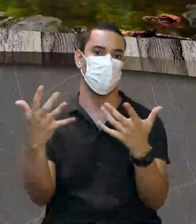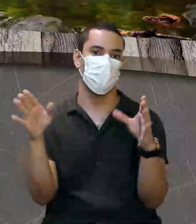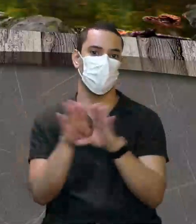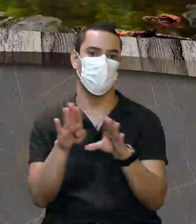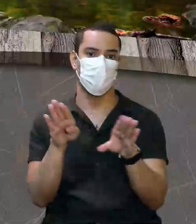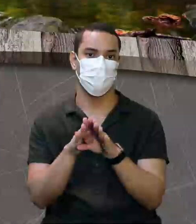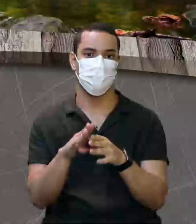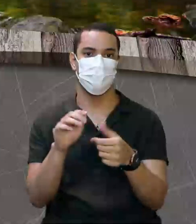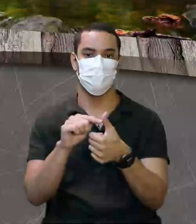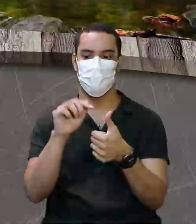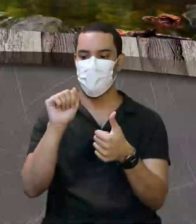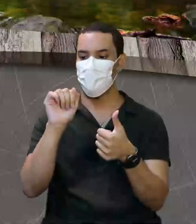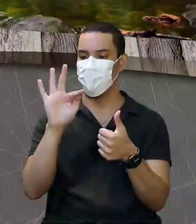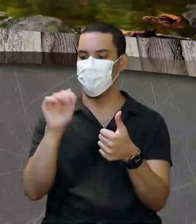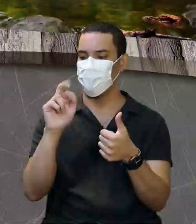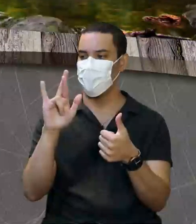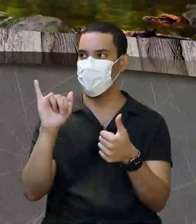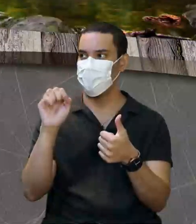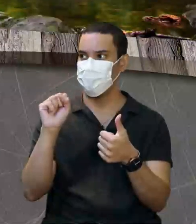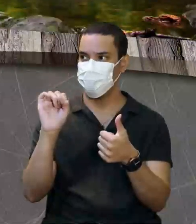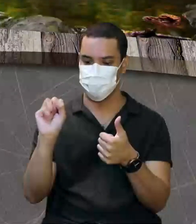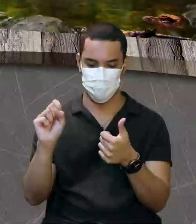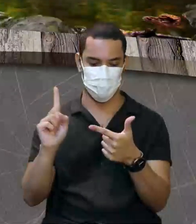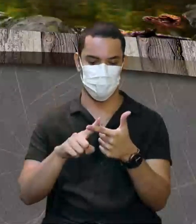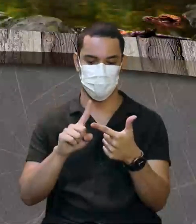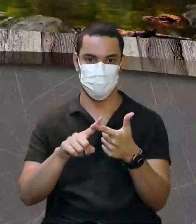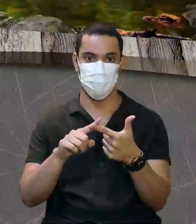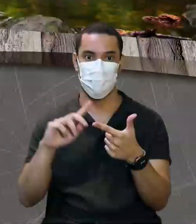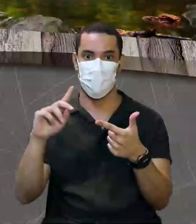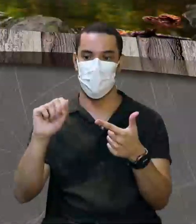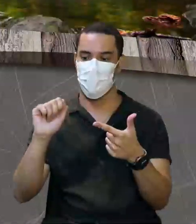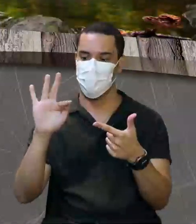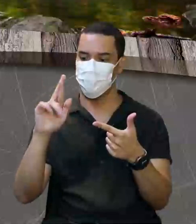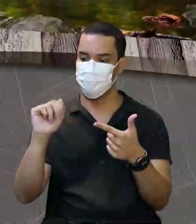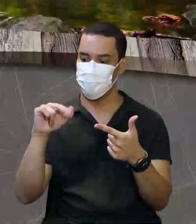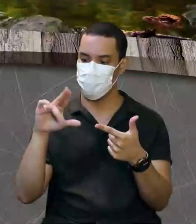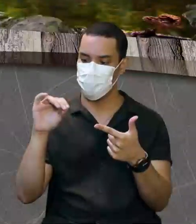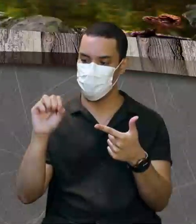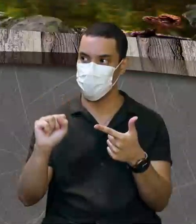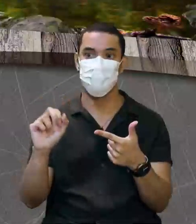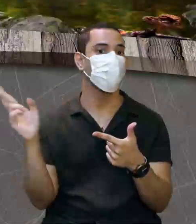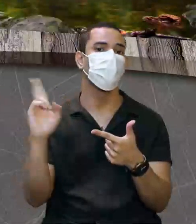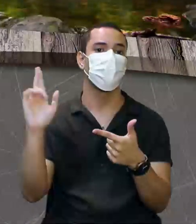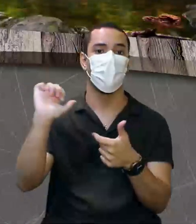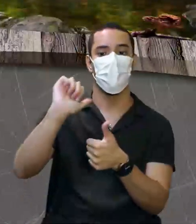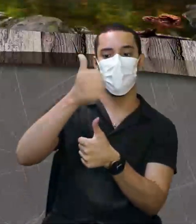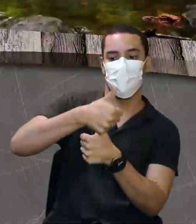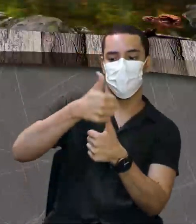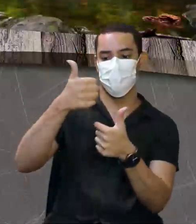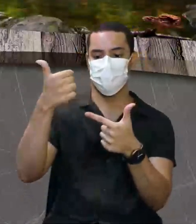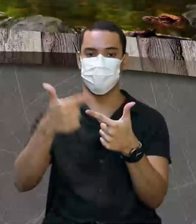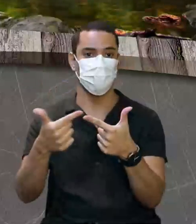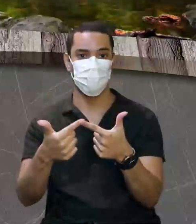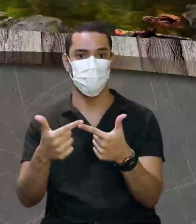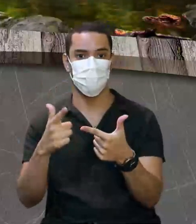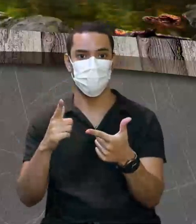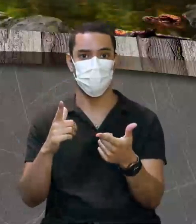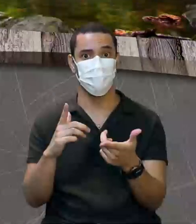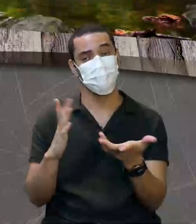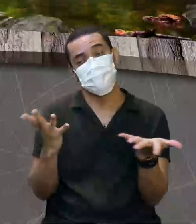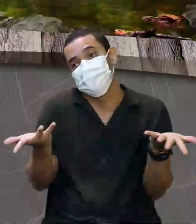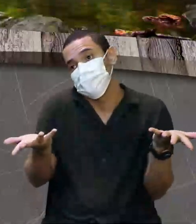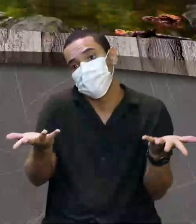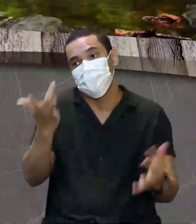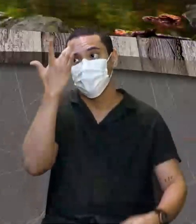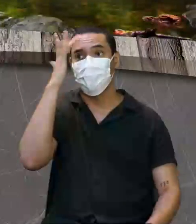do afarenses, do australopithecus africanos, quem foi que veio primeiro, como é que foi isso? Existem